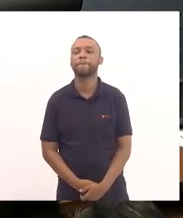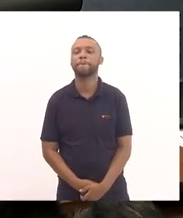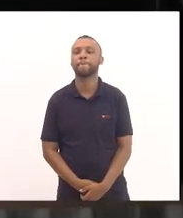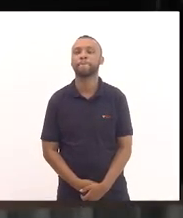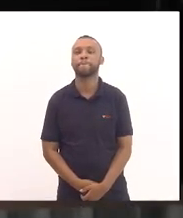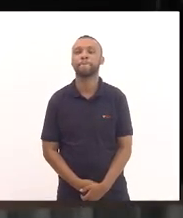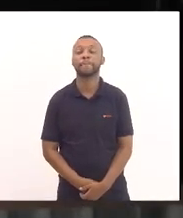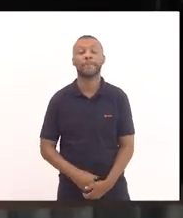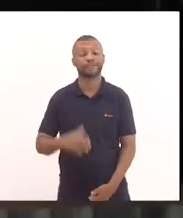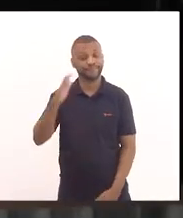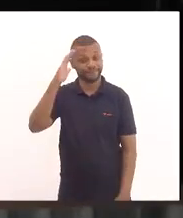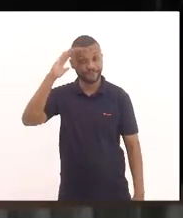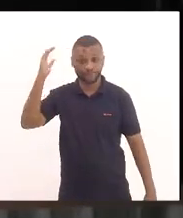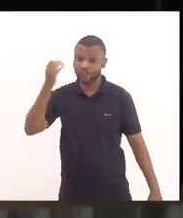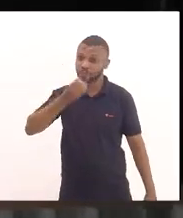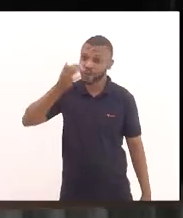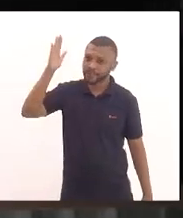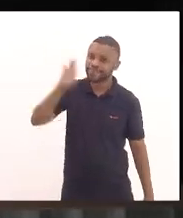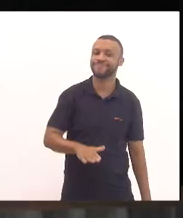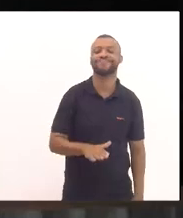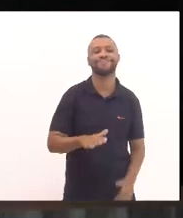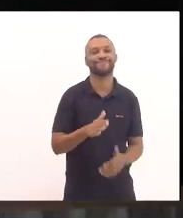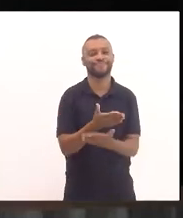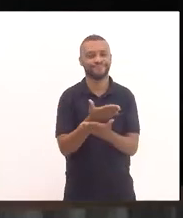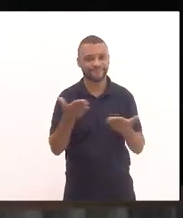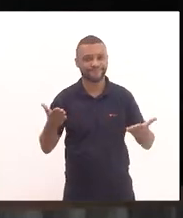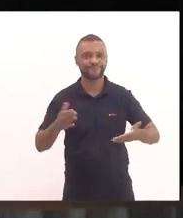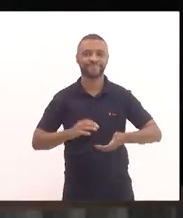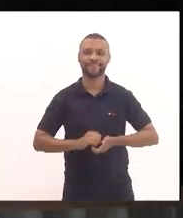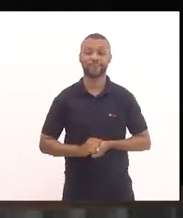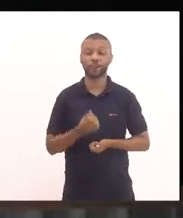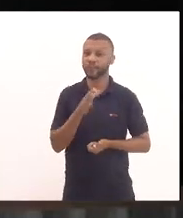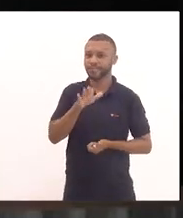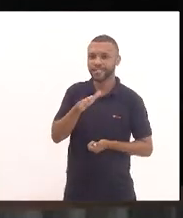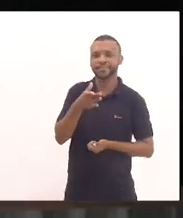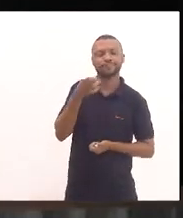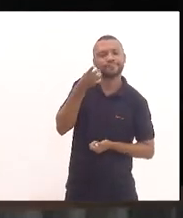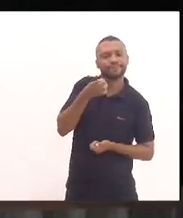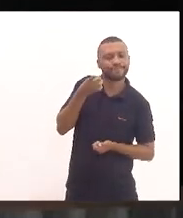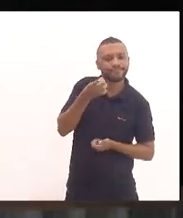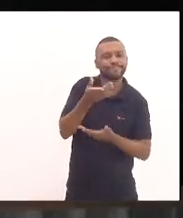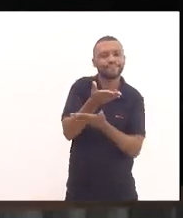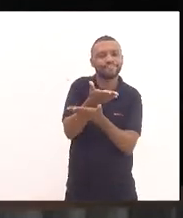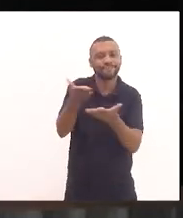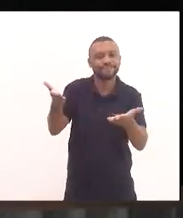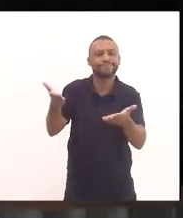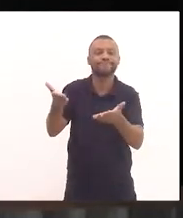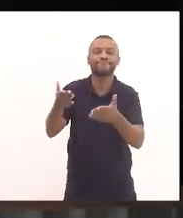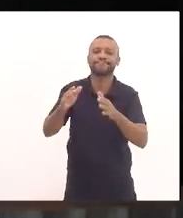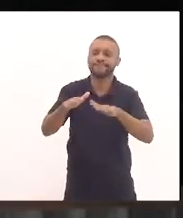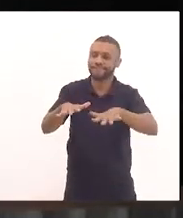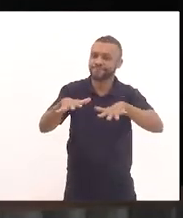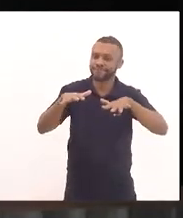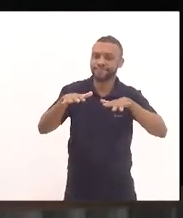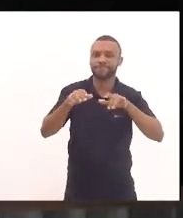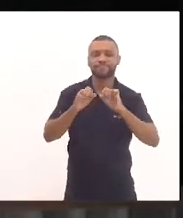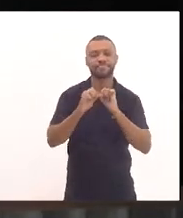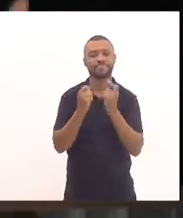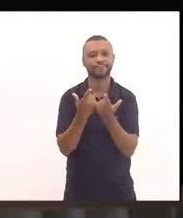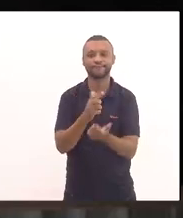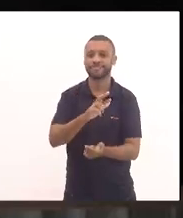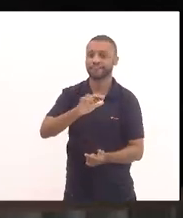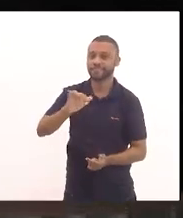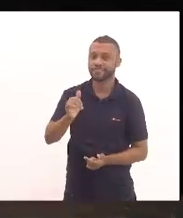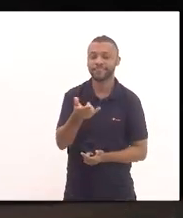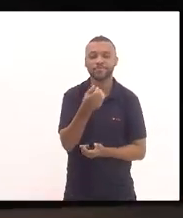Boa tarde a todos e todas. Boa tarde aos parlamentares e às parlamentares dessa casa, presidência, quem nos